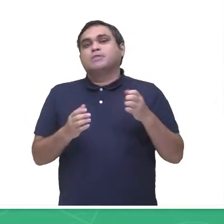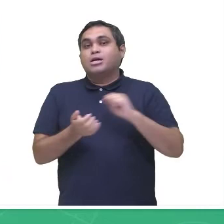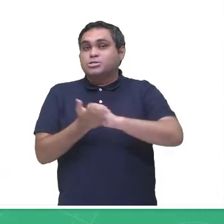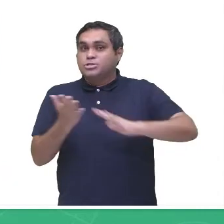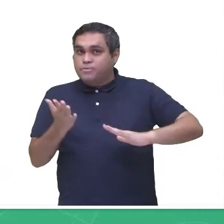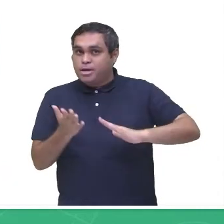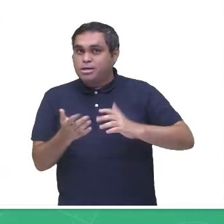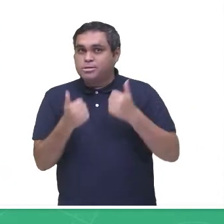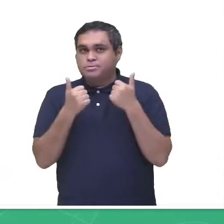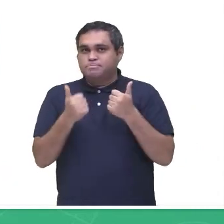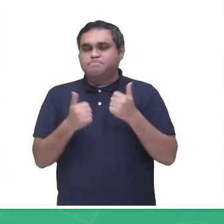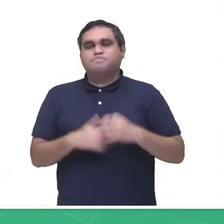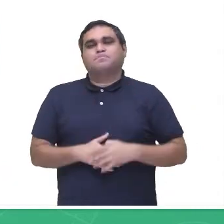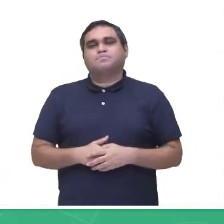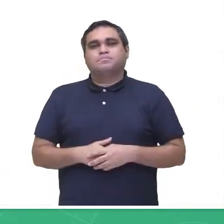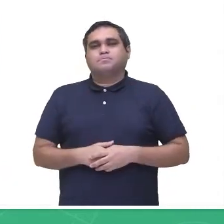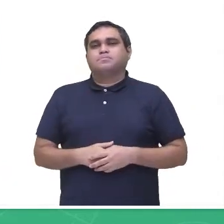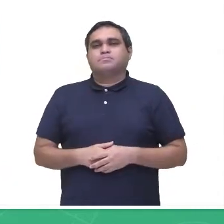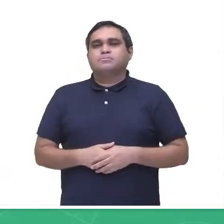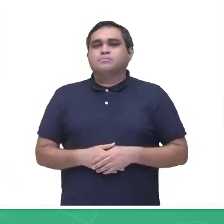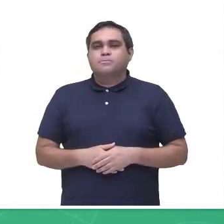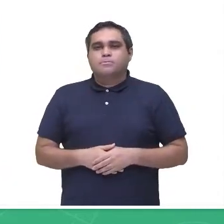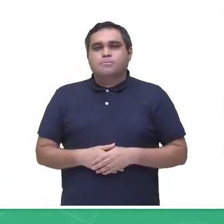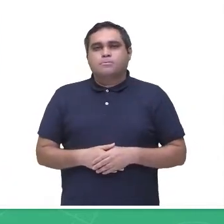local interativa. Vamos lá?